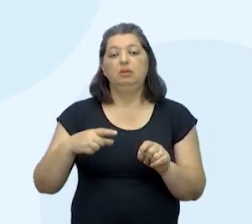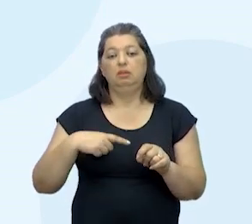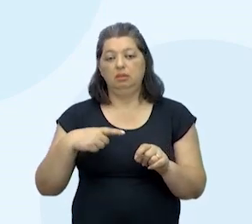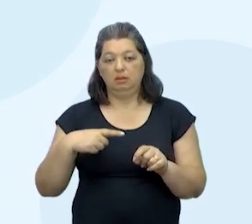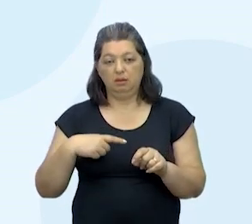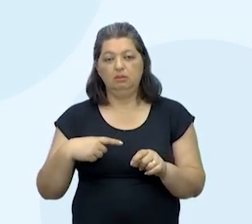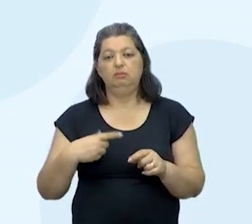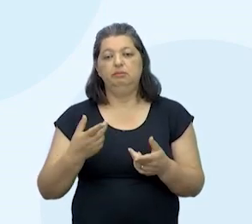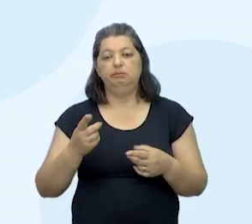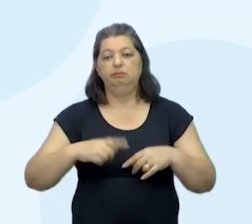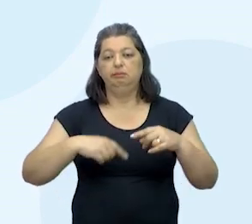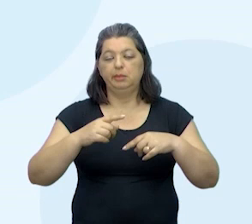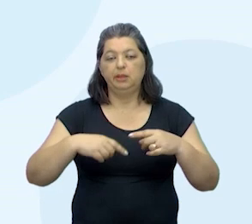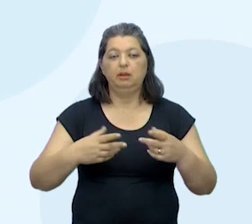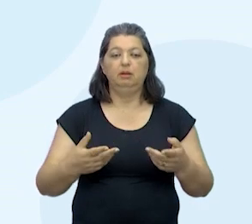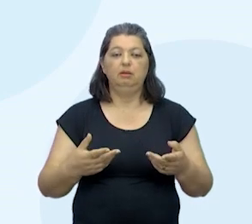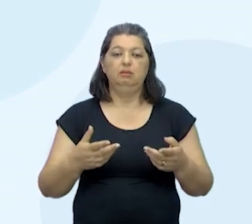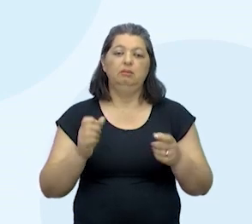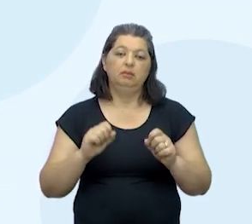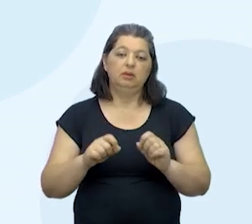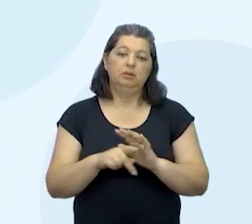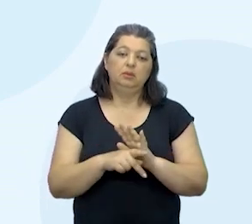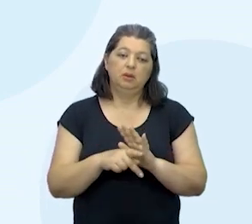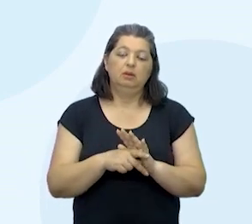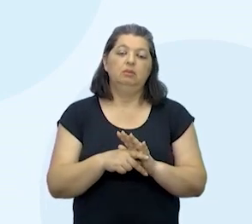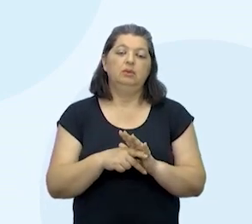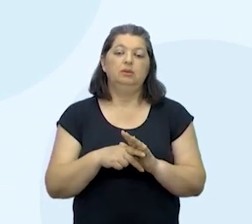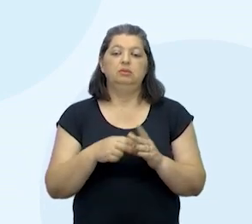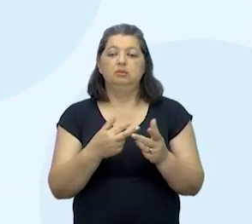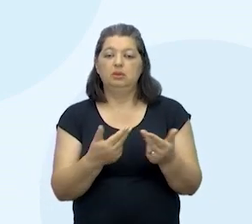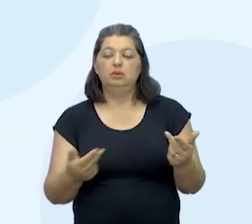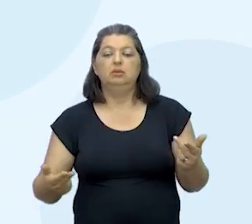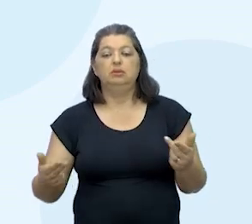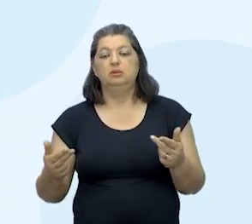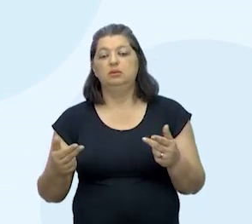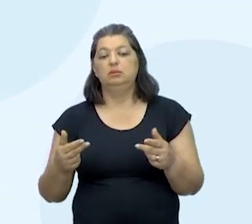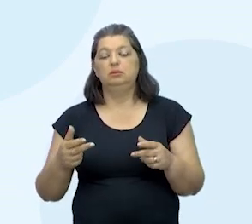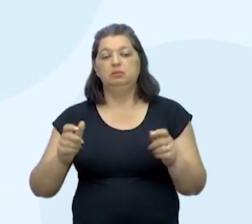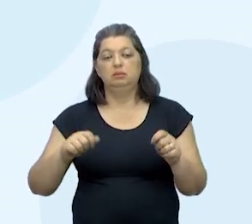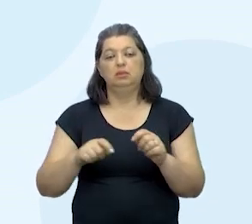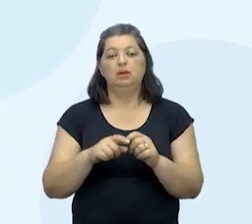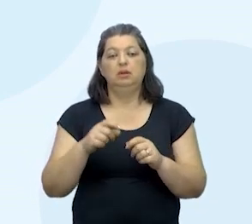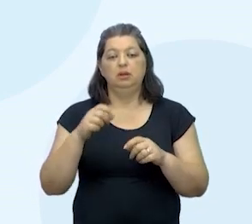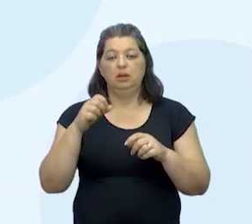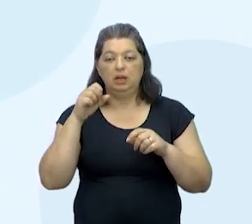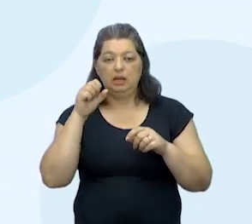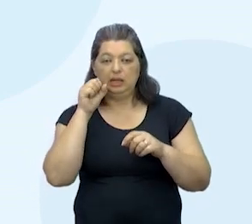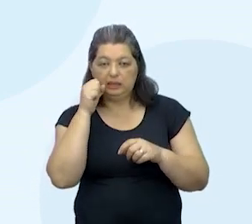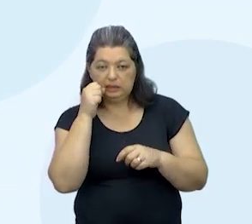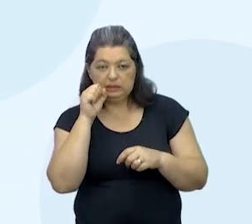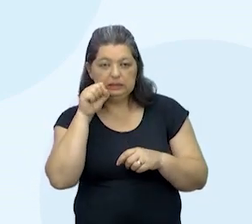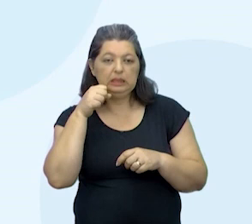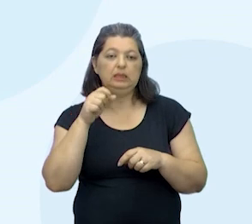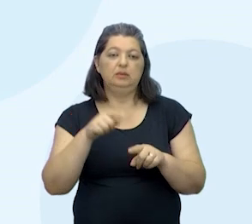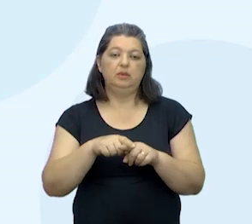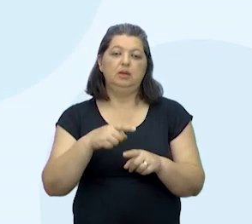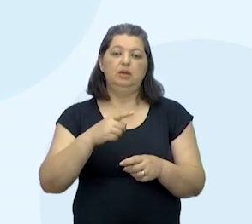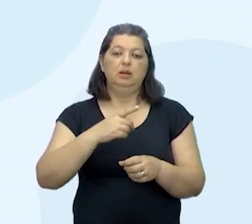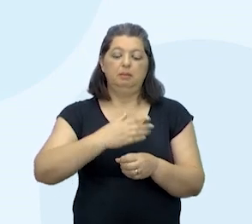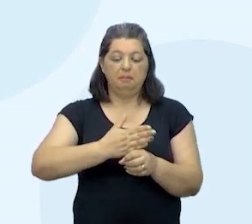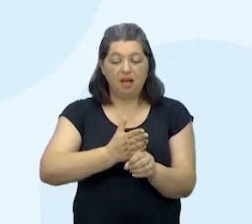aí materiais aí à base de fontes renováveis, como por exemplo, milho, celulose, batata, cana-de-açúcar,